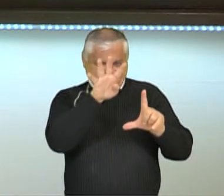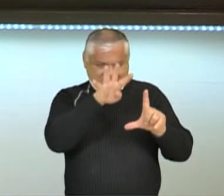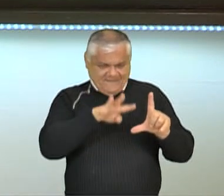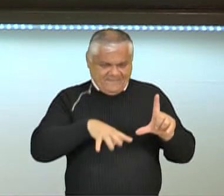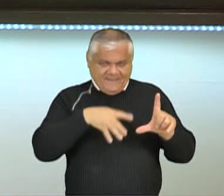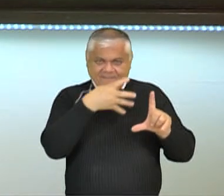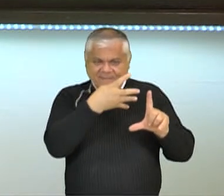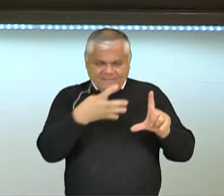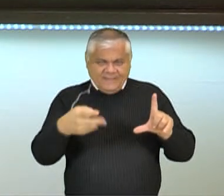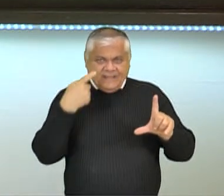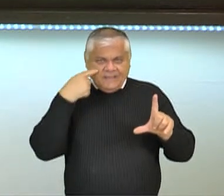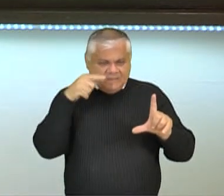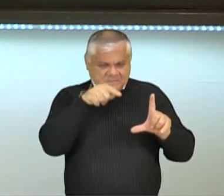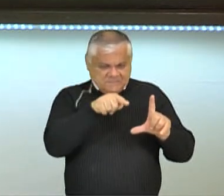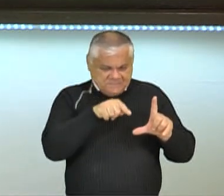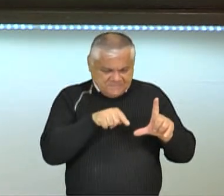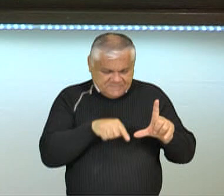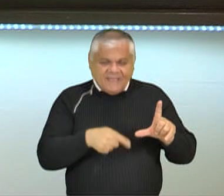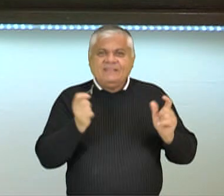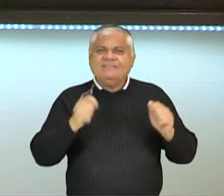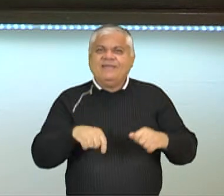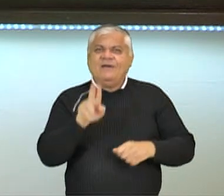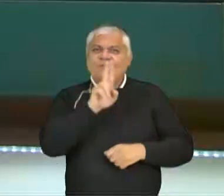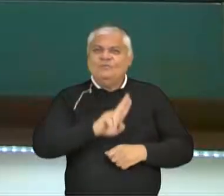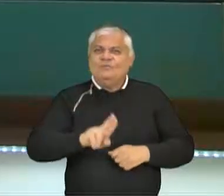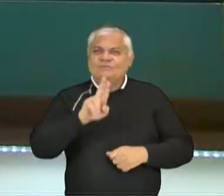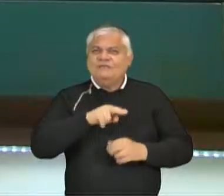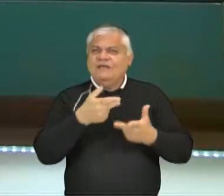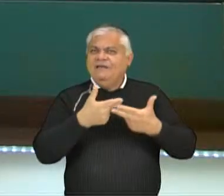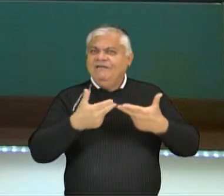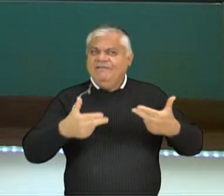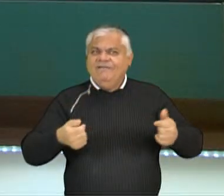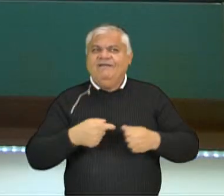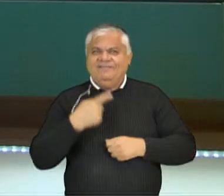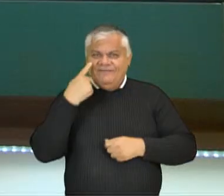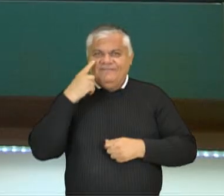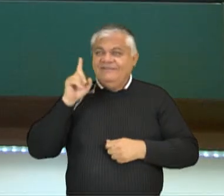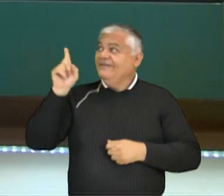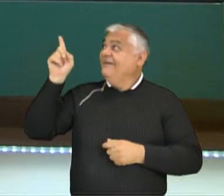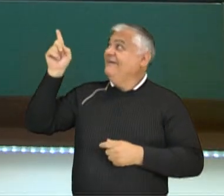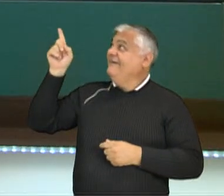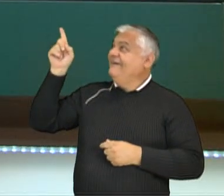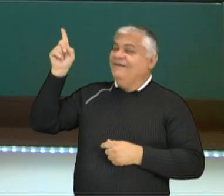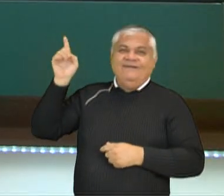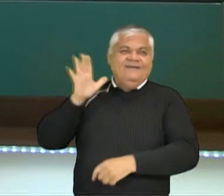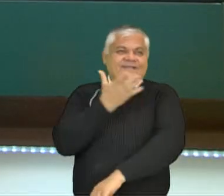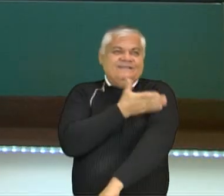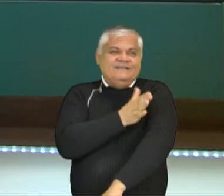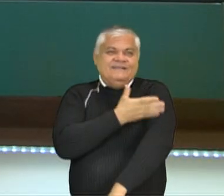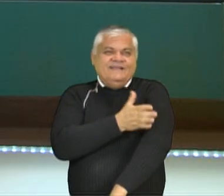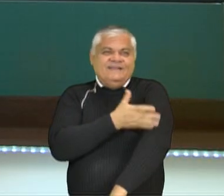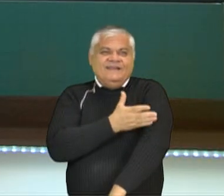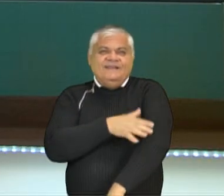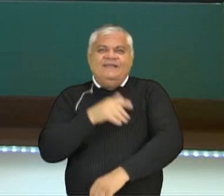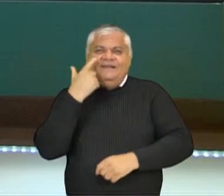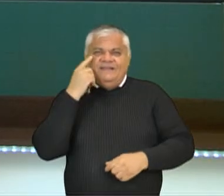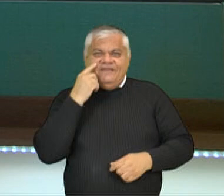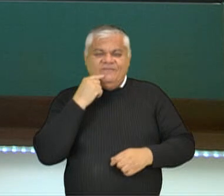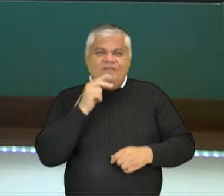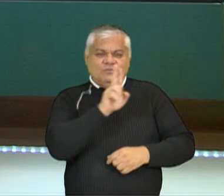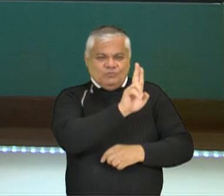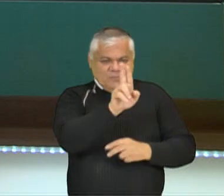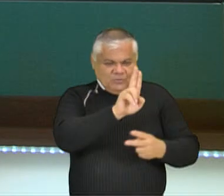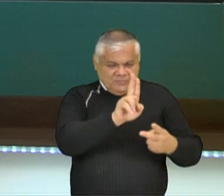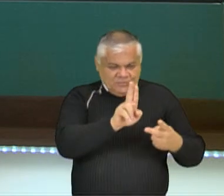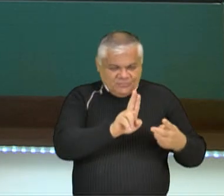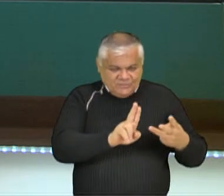desse GPS, a gente pode utilizar ele de diversas formas. Aqui na imagem está num treinamento, então ele tem ali todos os atletas,